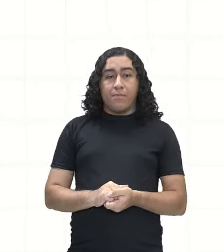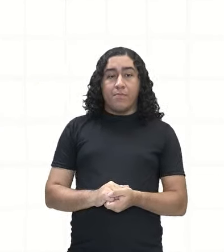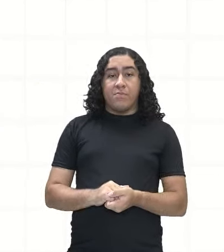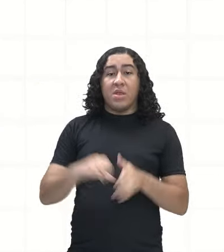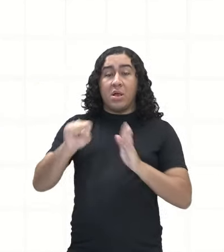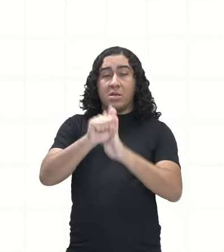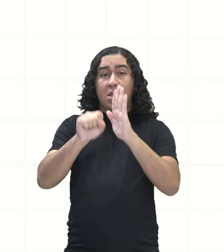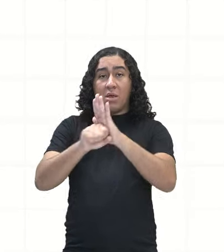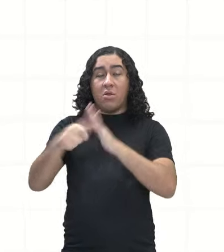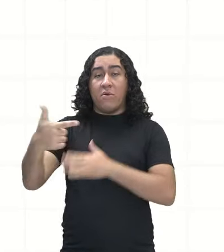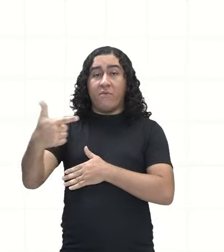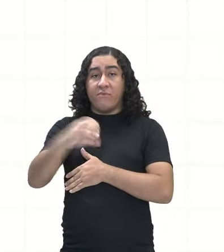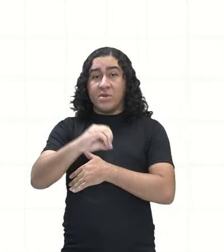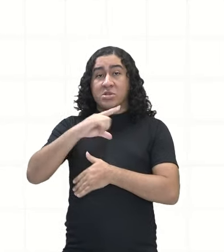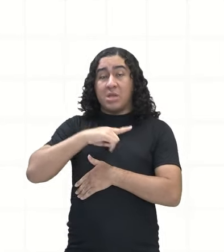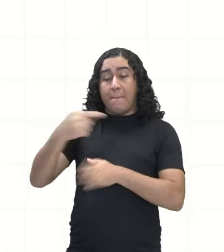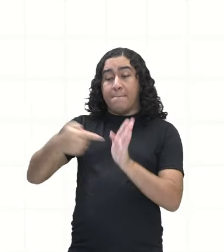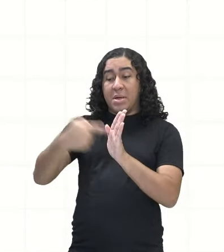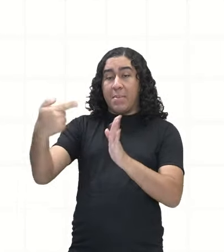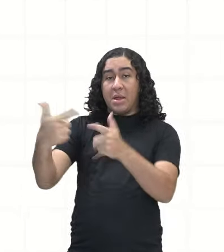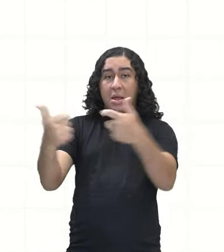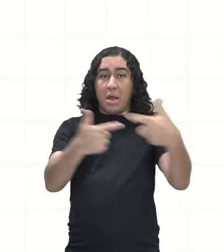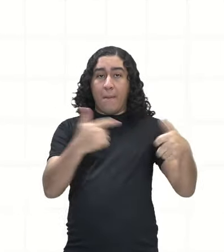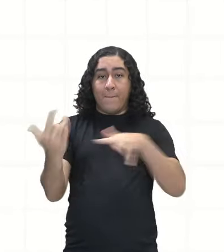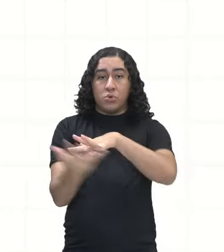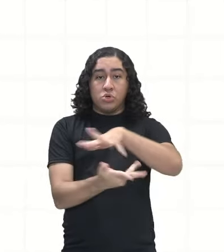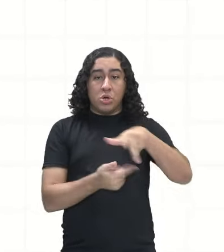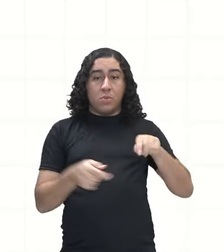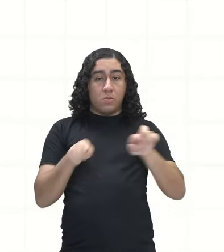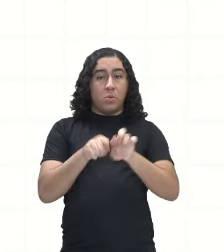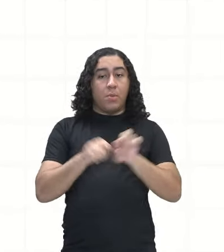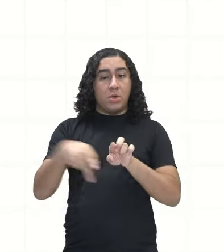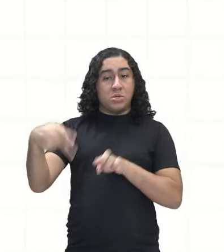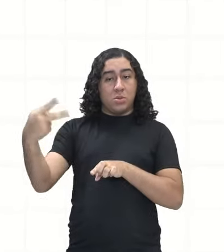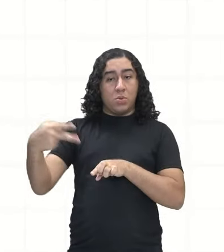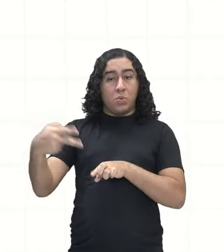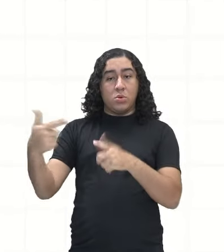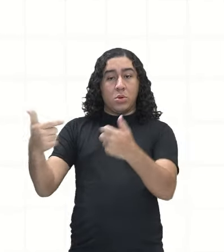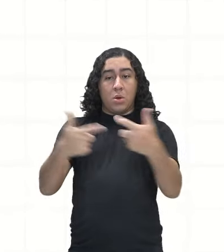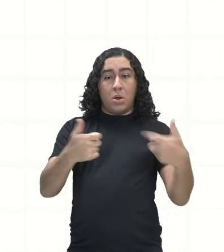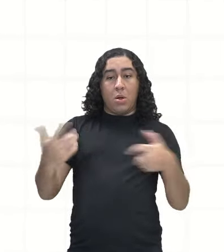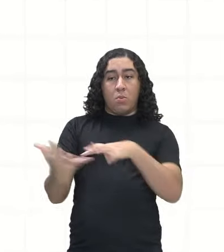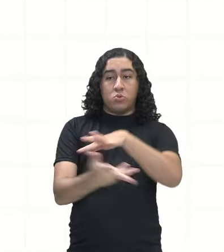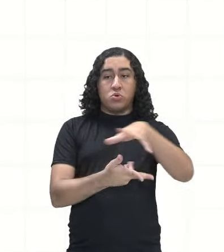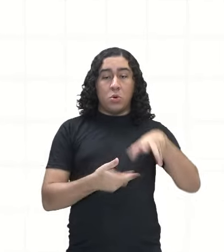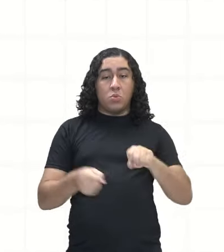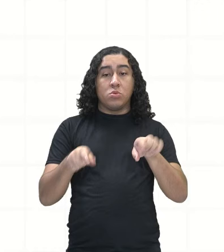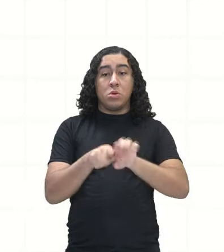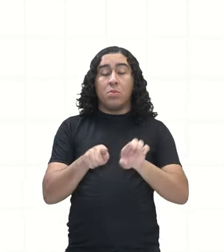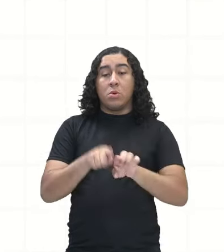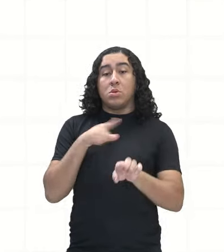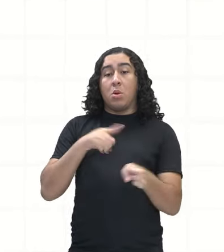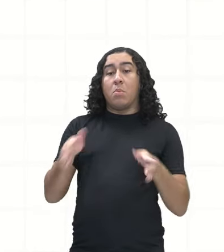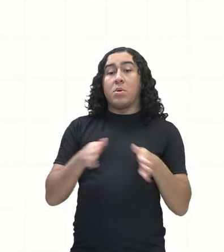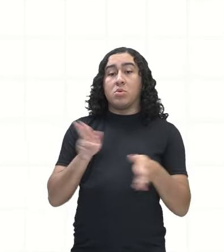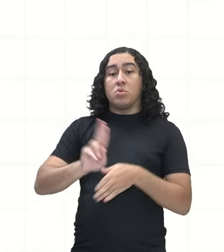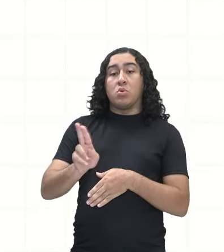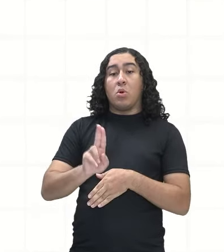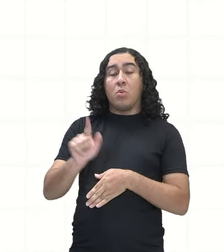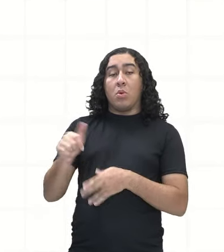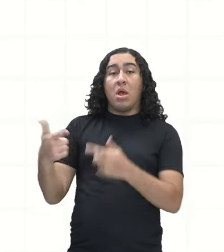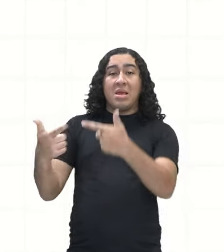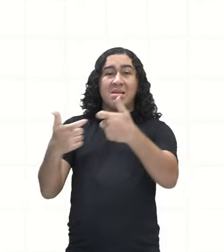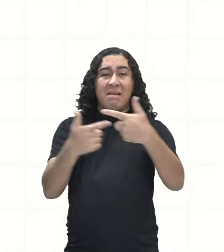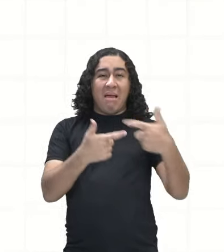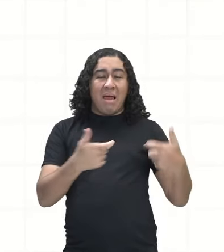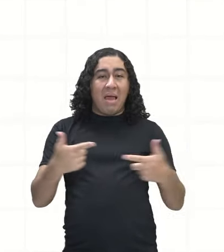XX a primeira guerra mundial nós tivemos no século XX também a Segunda Guerra Mundial nós tivemos também um período chamado de guerra fria